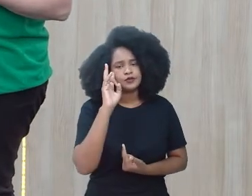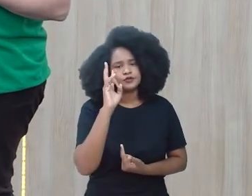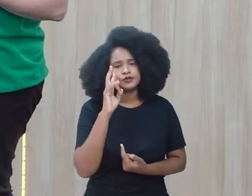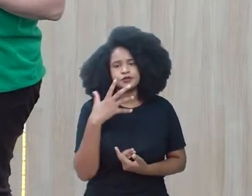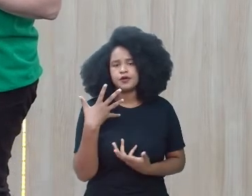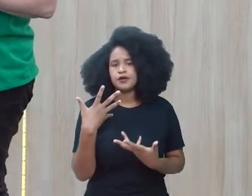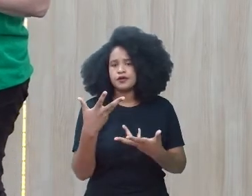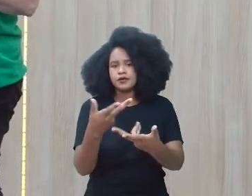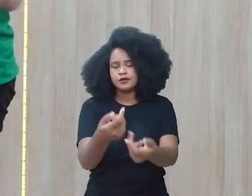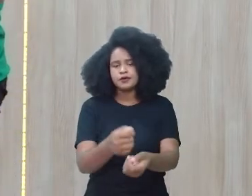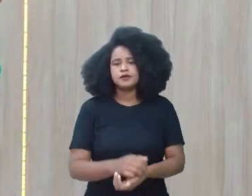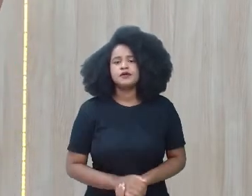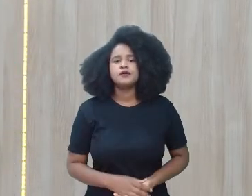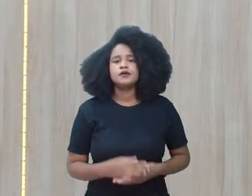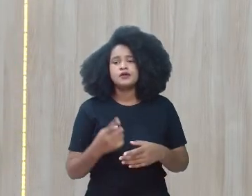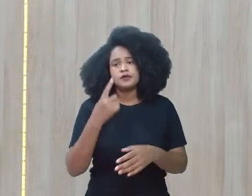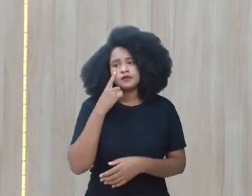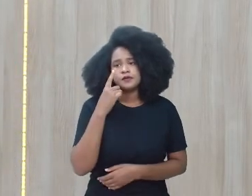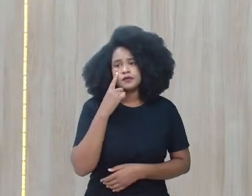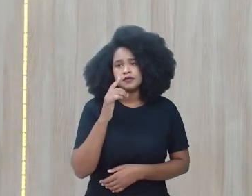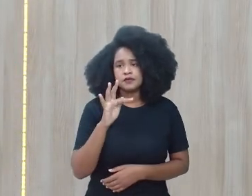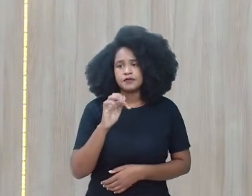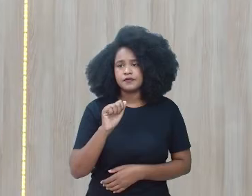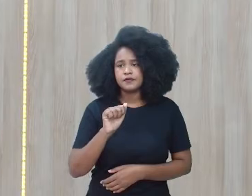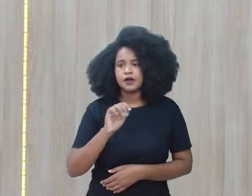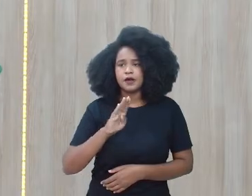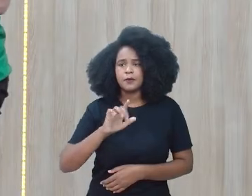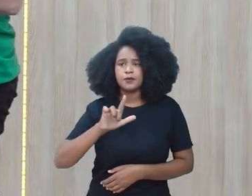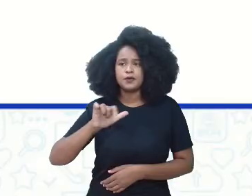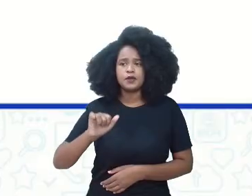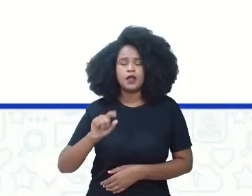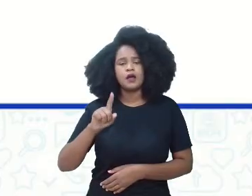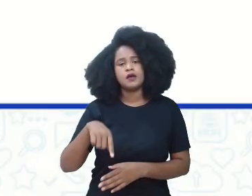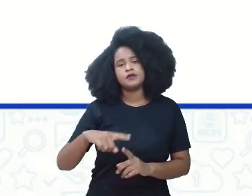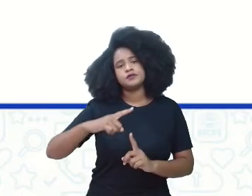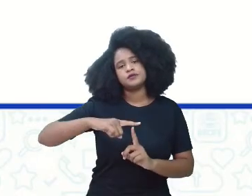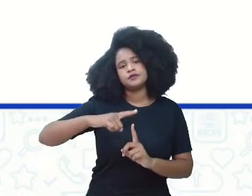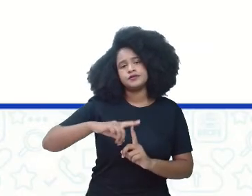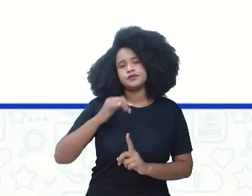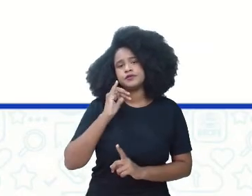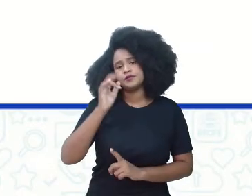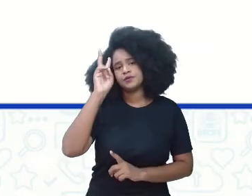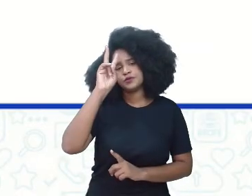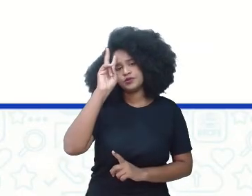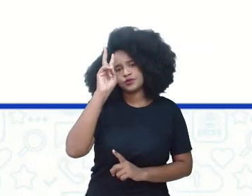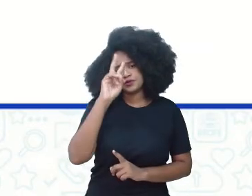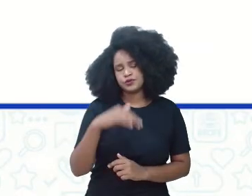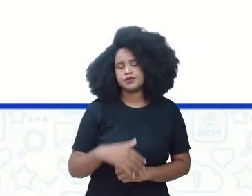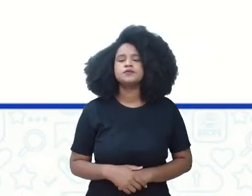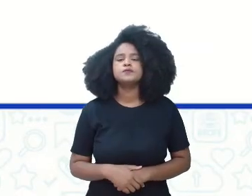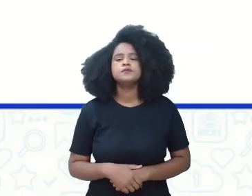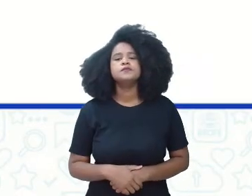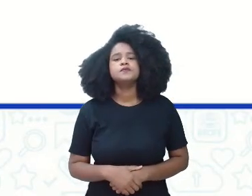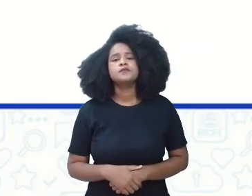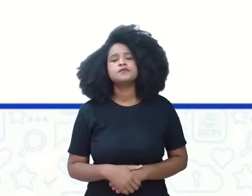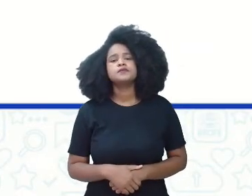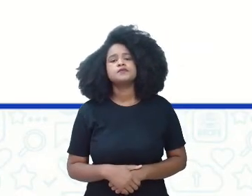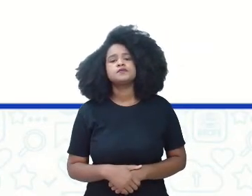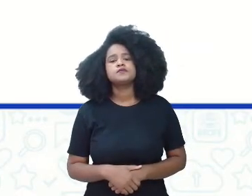E aí a fábula é um desses tipos de história de que estamos falando e que